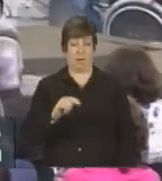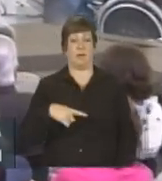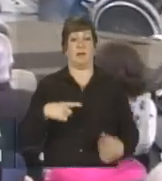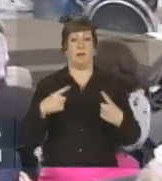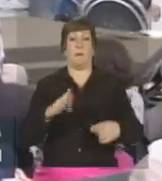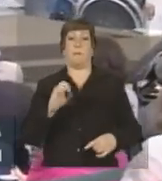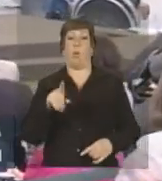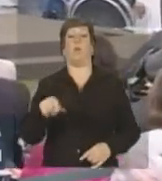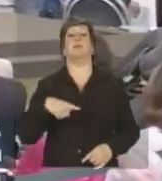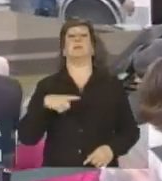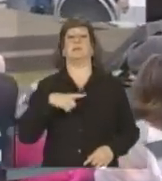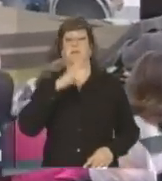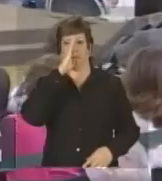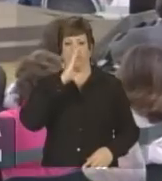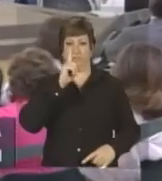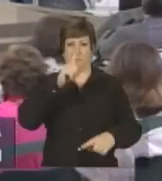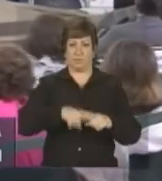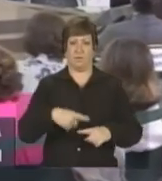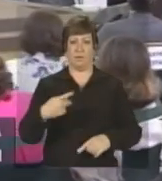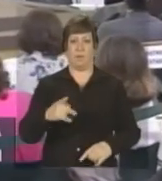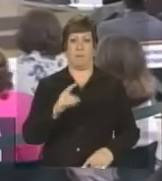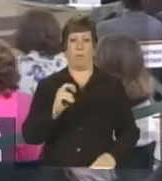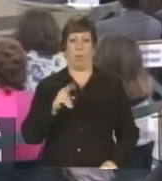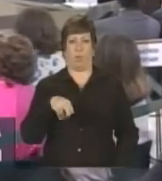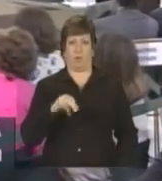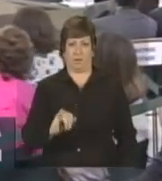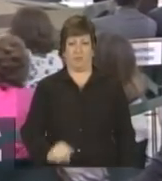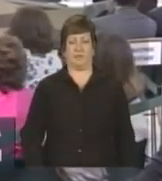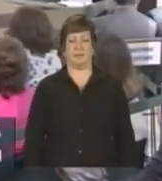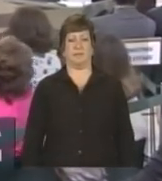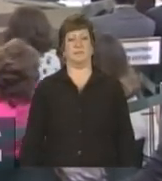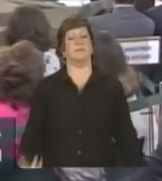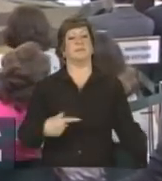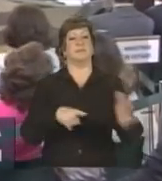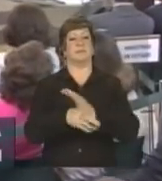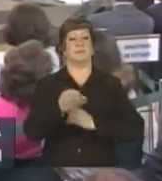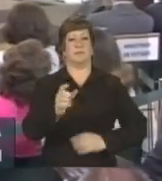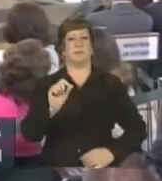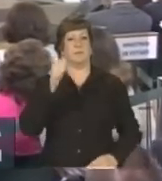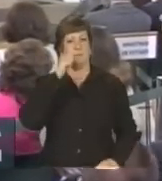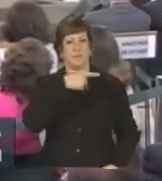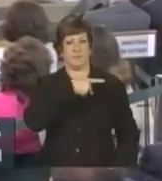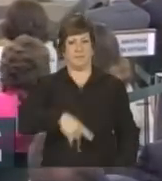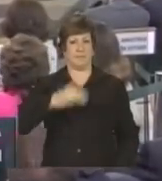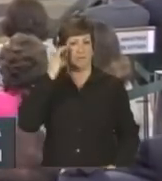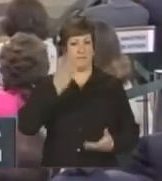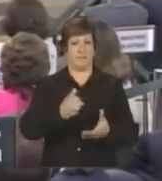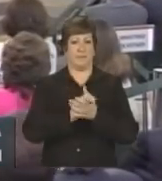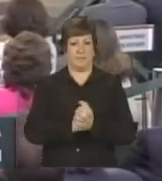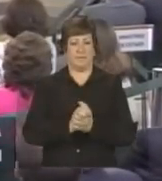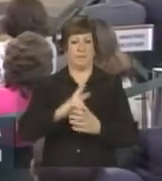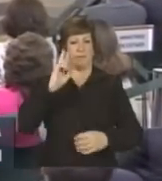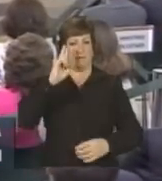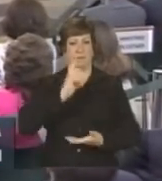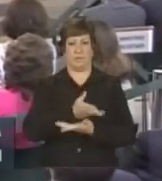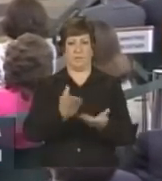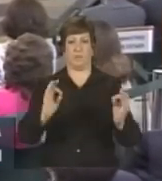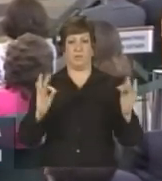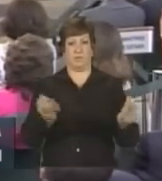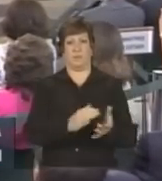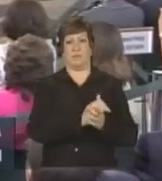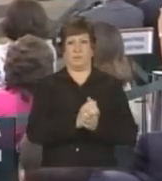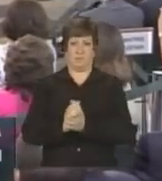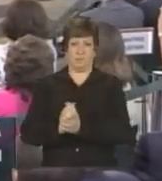ProUni. Senhora Presidente Dilma Rousseff, autoridades. Bom, falar sobre a importância